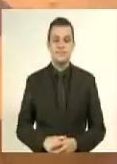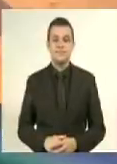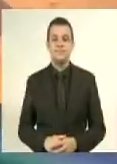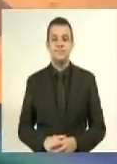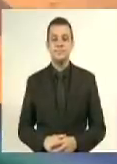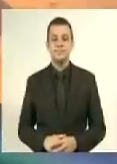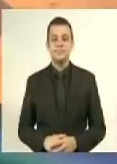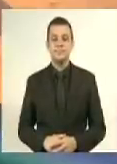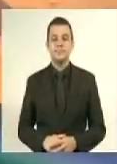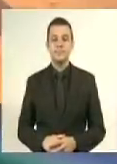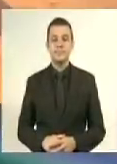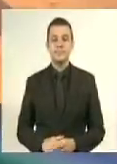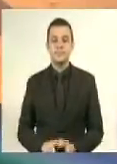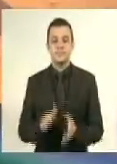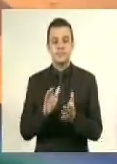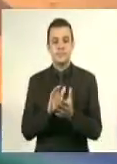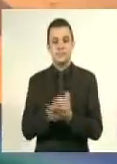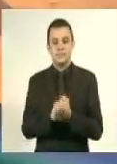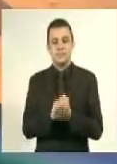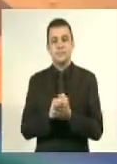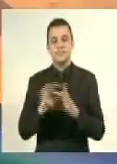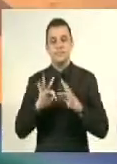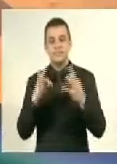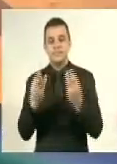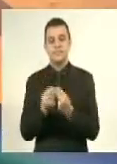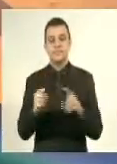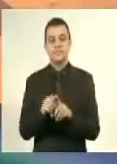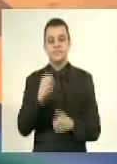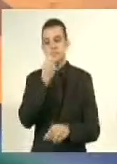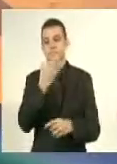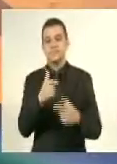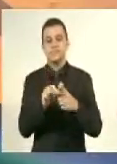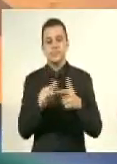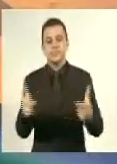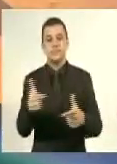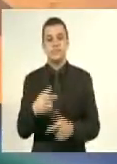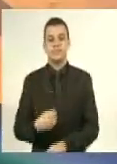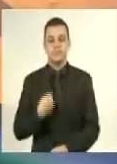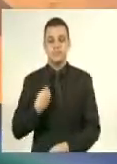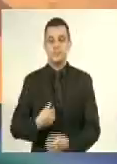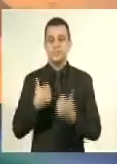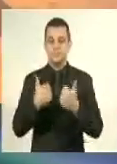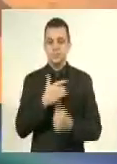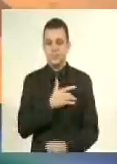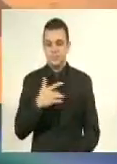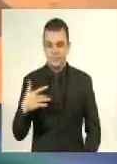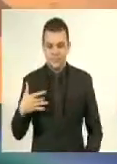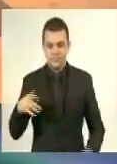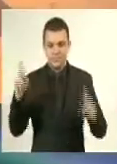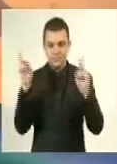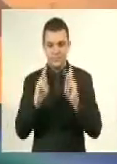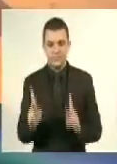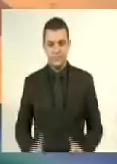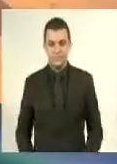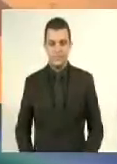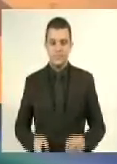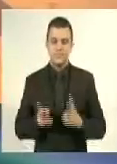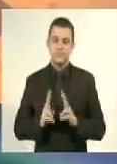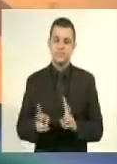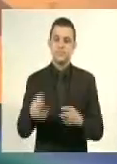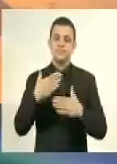Milena. Parabenizá-los a todos, desejar muito sucesso, muita saúde, muita paz e muita prosperidade.